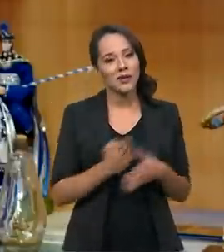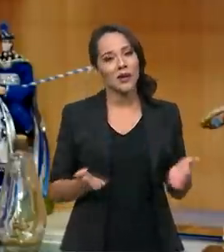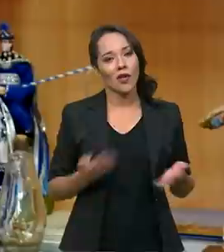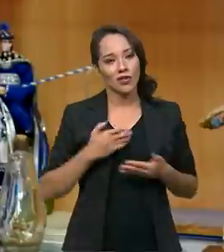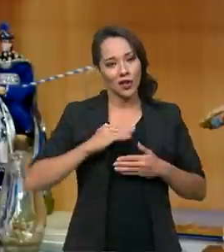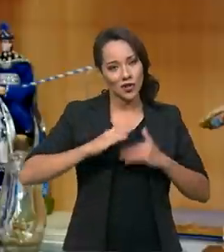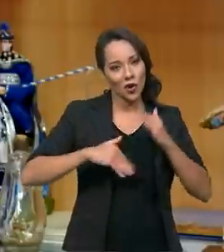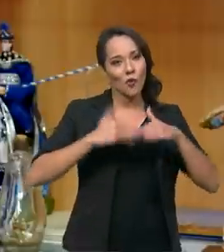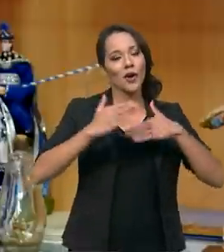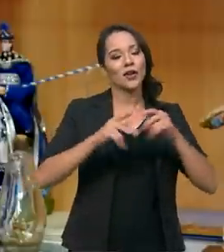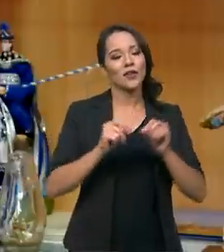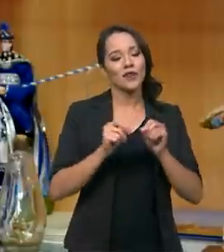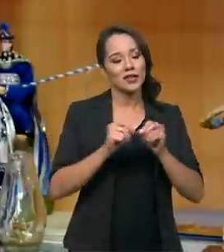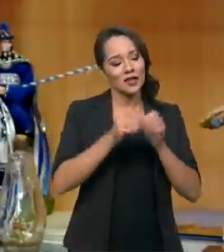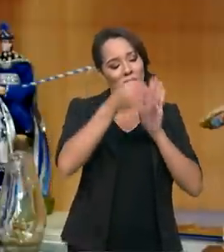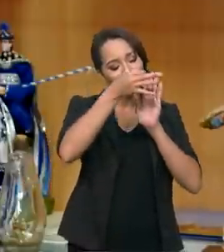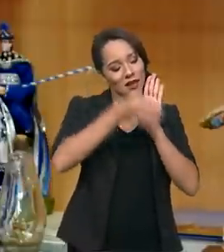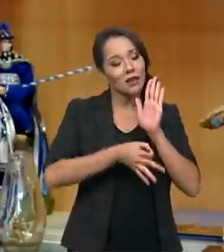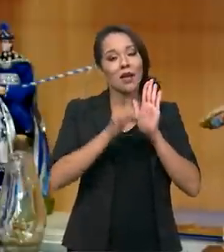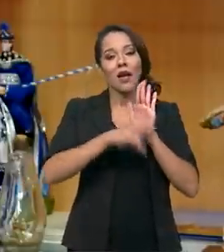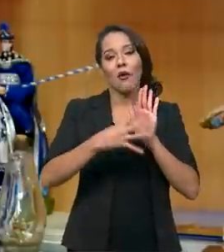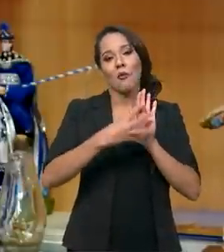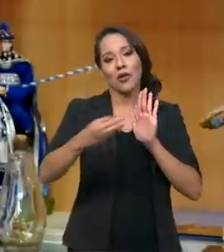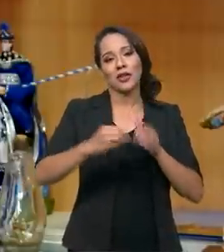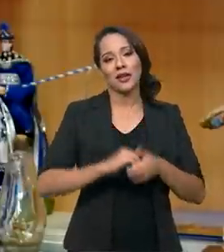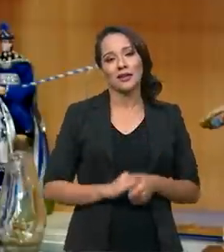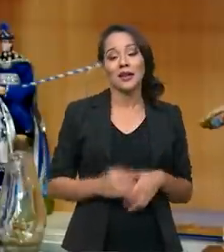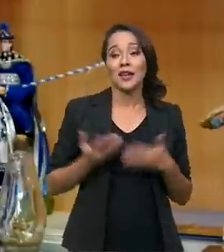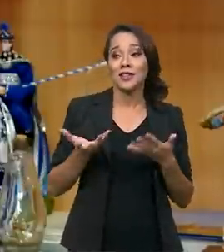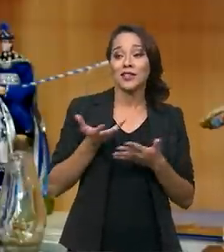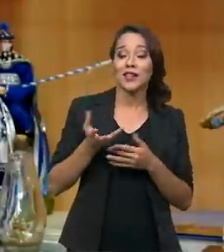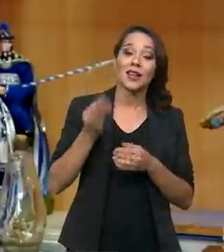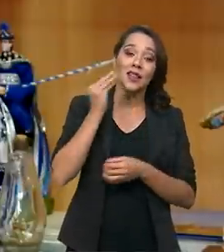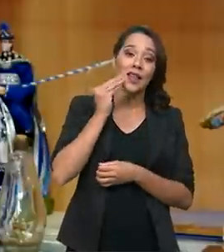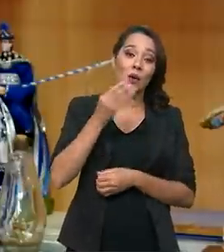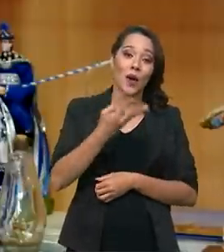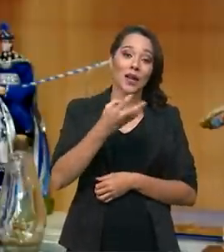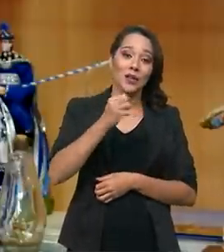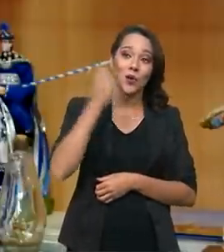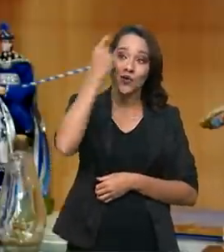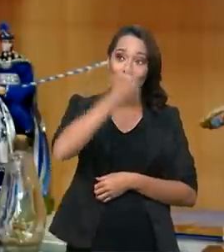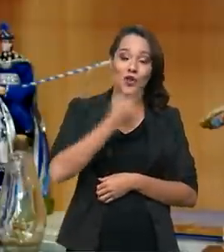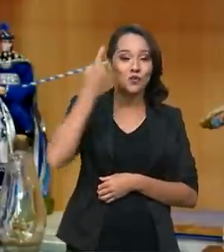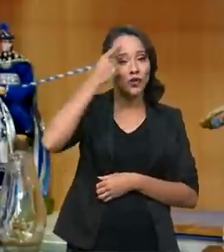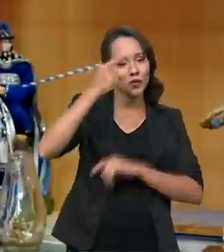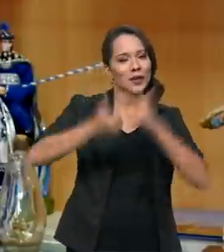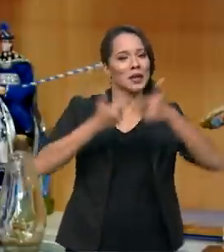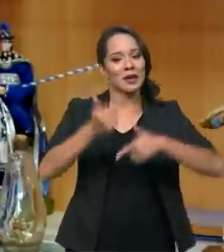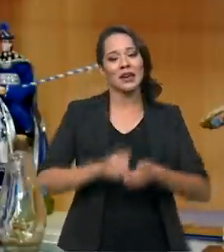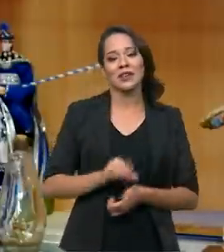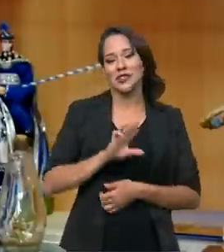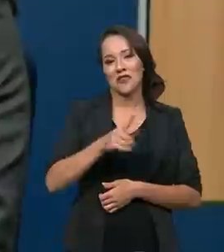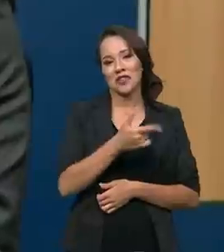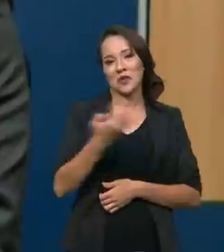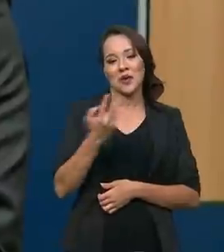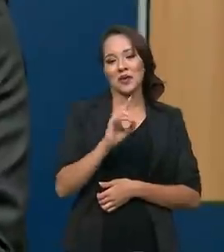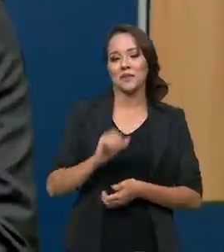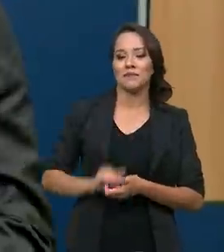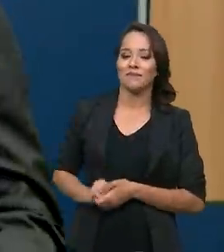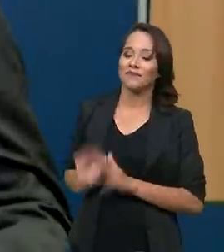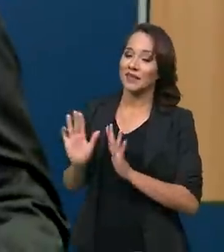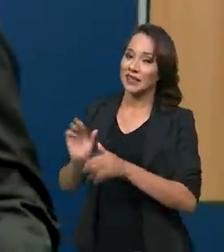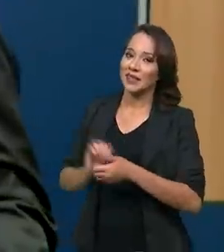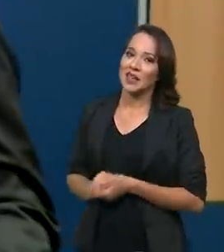tá se recuperando tá fazendo o dever de casa é um exemplo e nós queríamos ter 48 Horas Por Dia Para trabalhar e não apenas 24